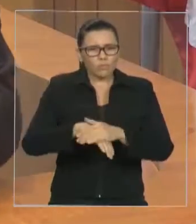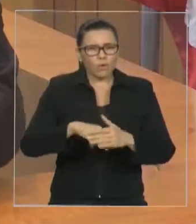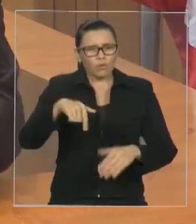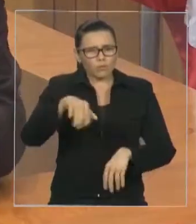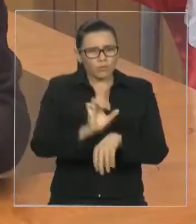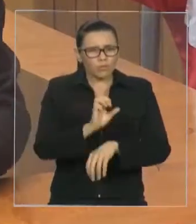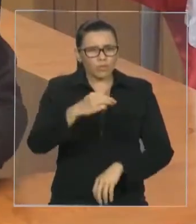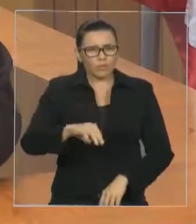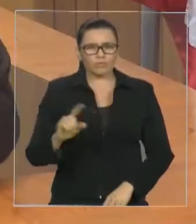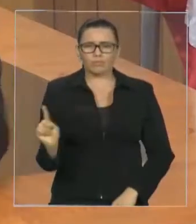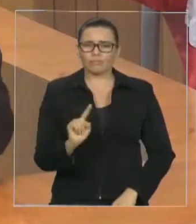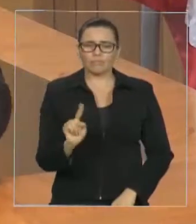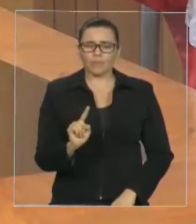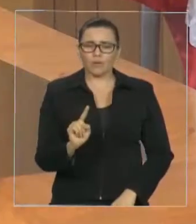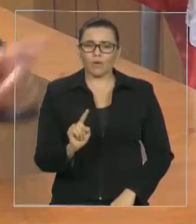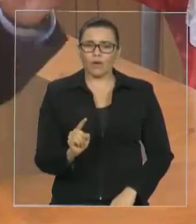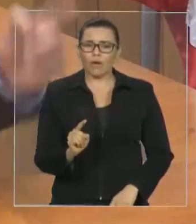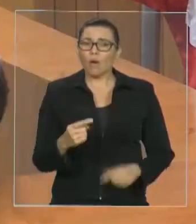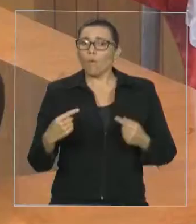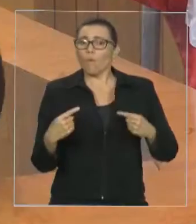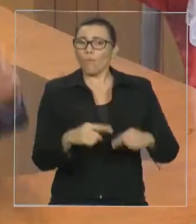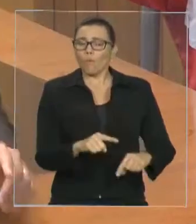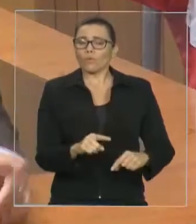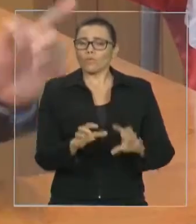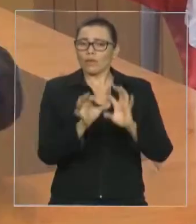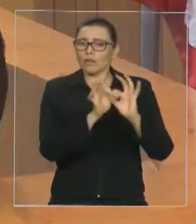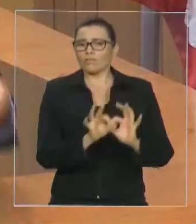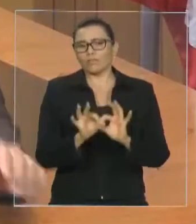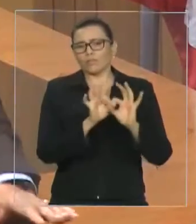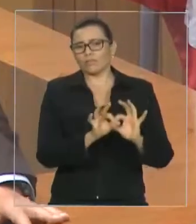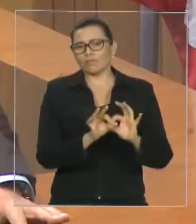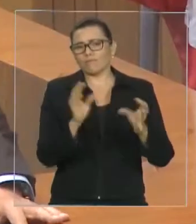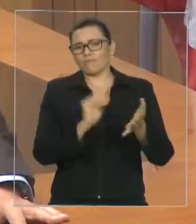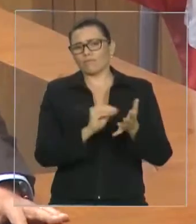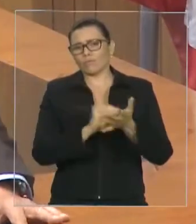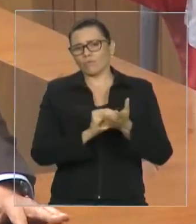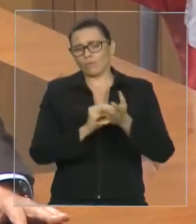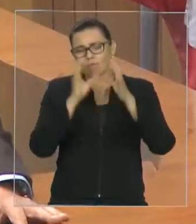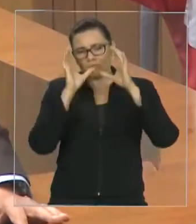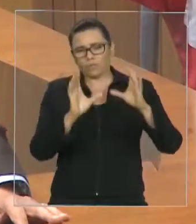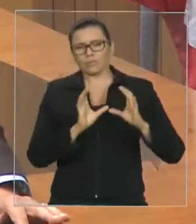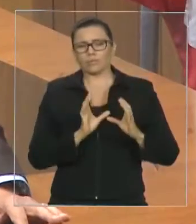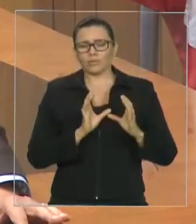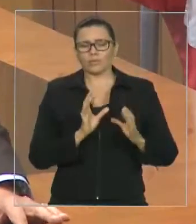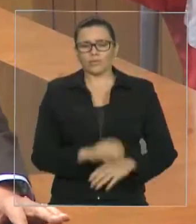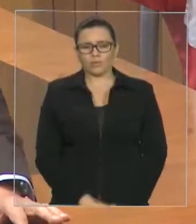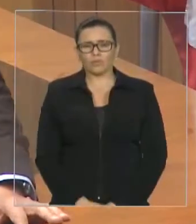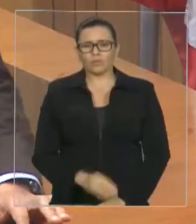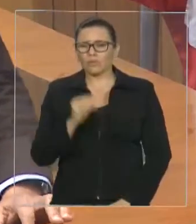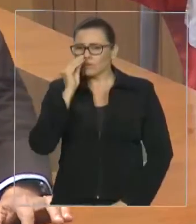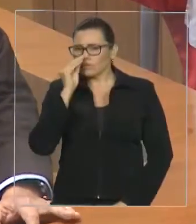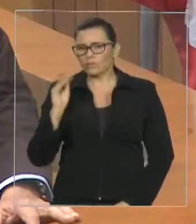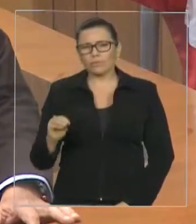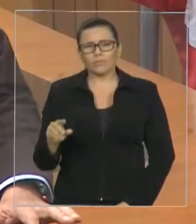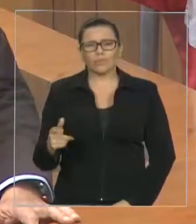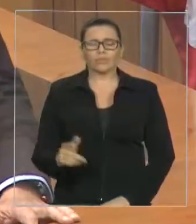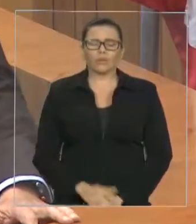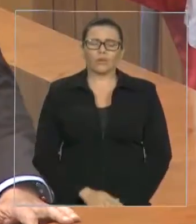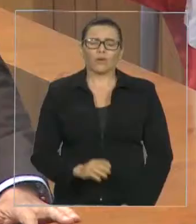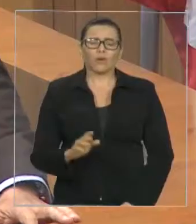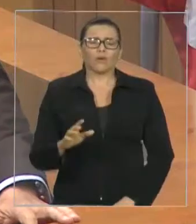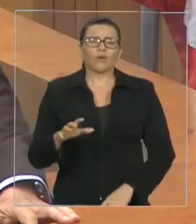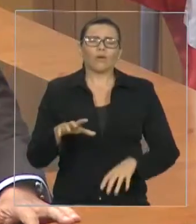desorganização, falta de respeito da federação para com os times, para com todos os times. Para com o Sampaio Correia, para com o Moto